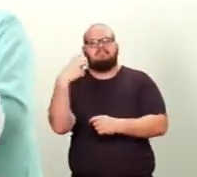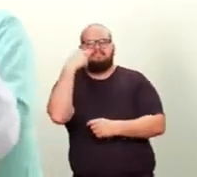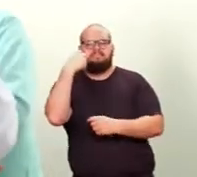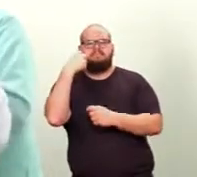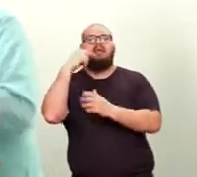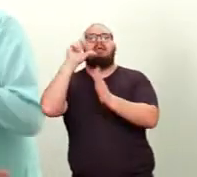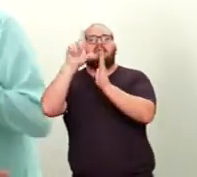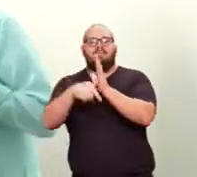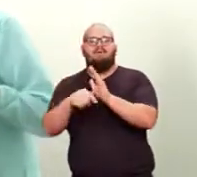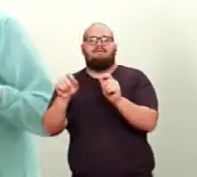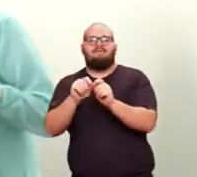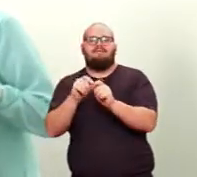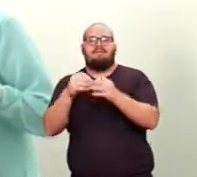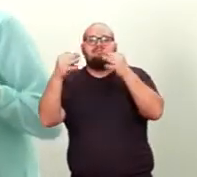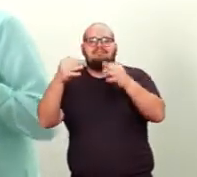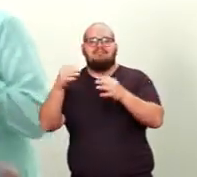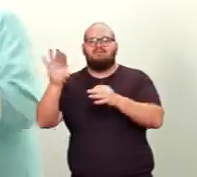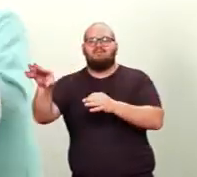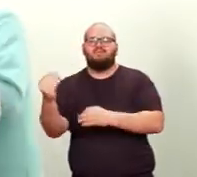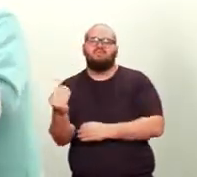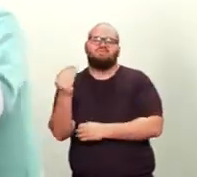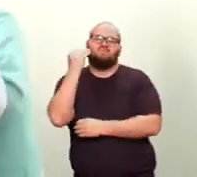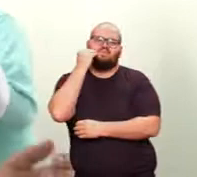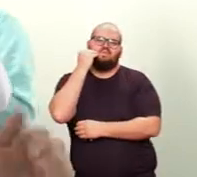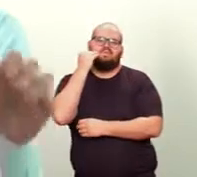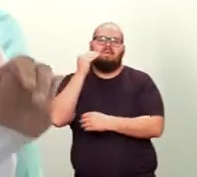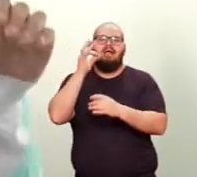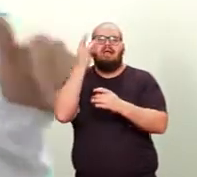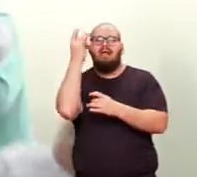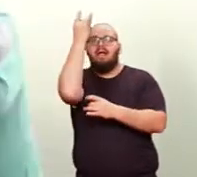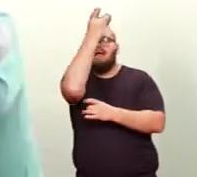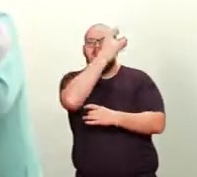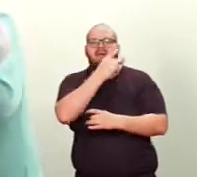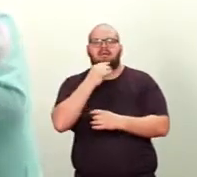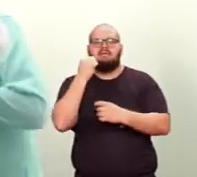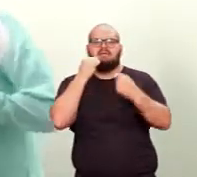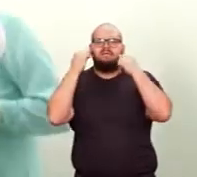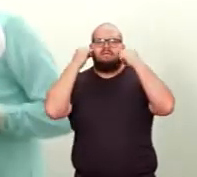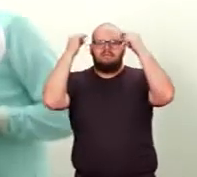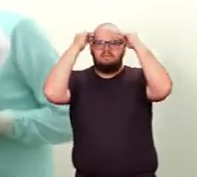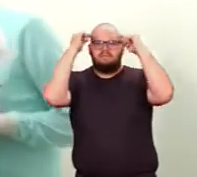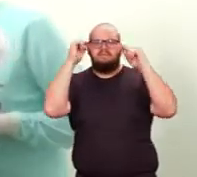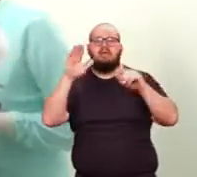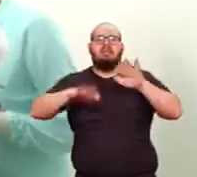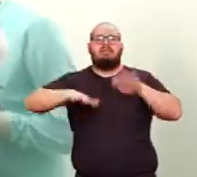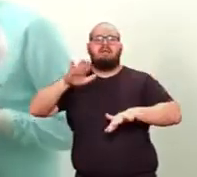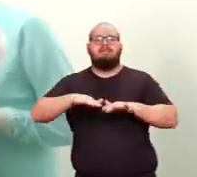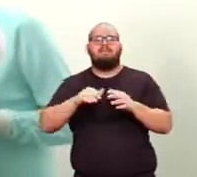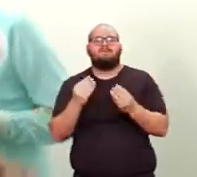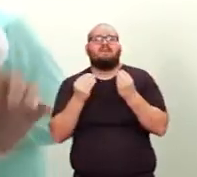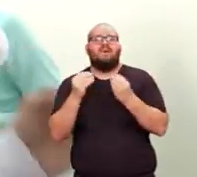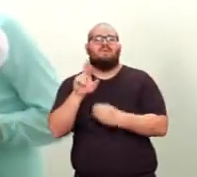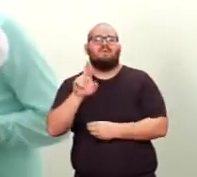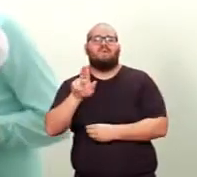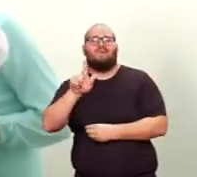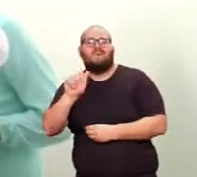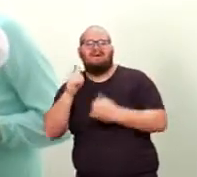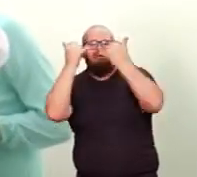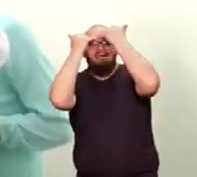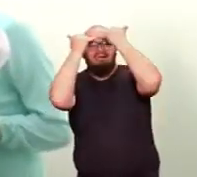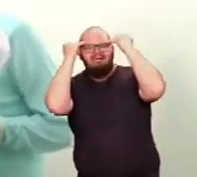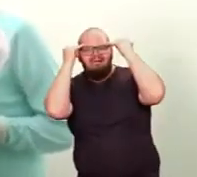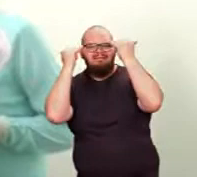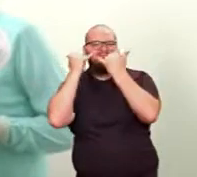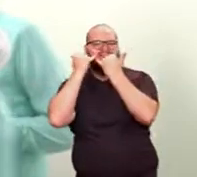e de fato aplicado a seringa e as unidades relativas a cada ponto. Cada ponto depende do tamanho da